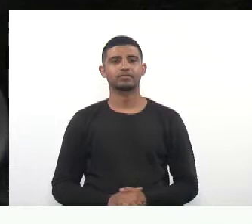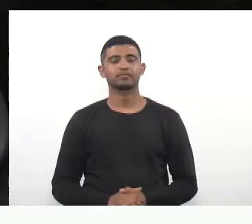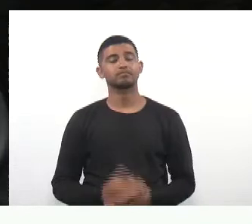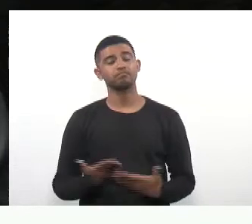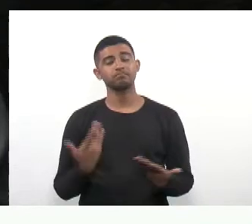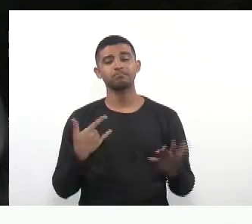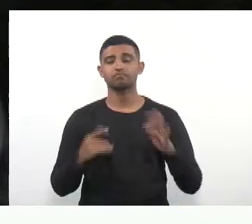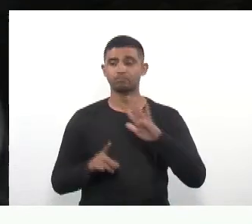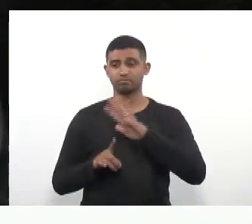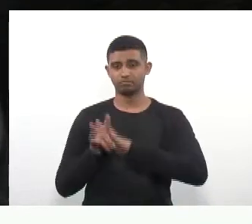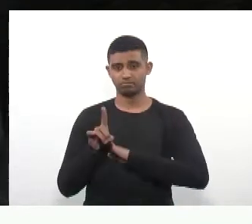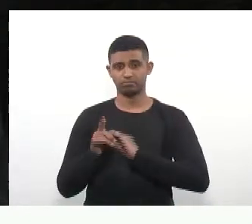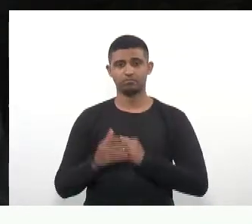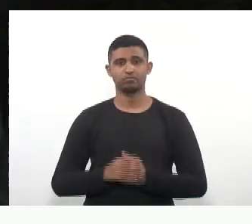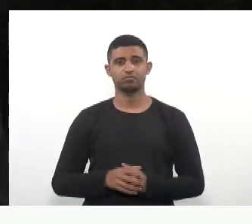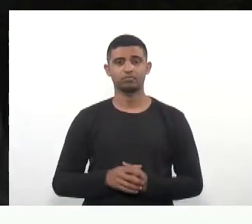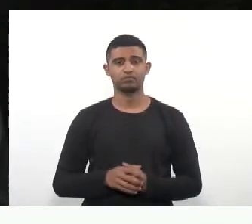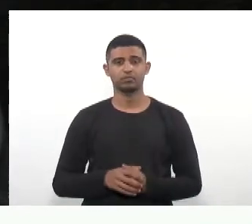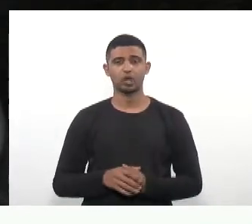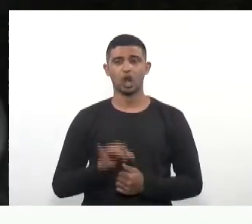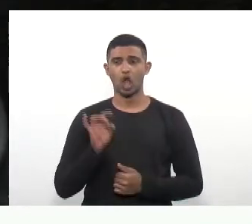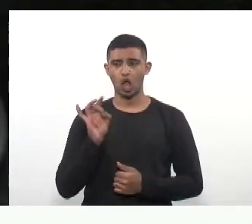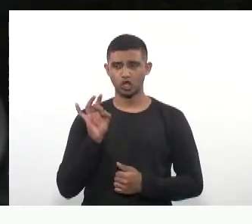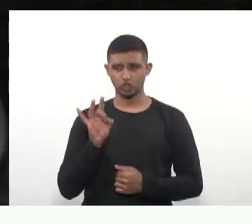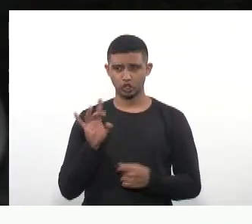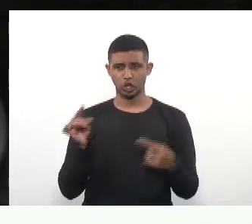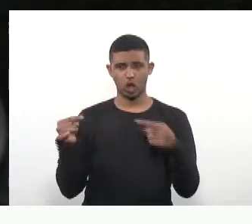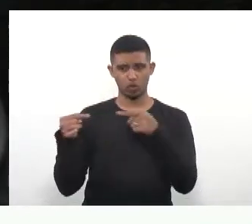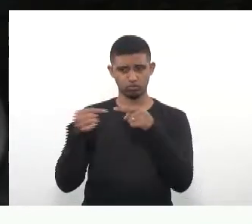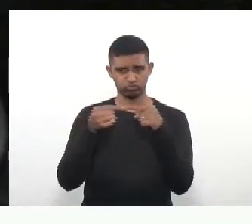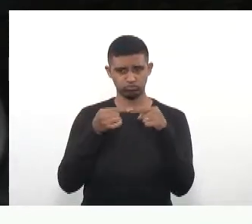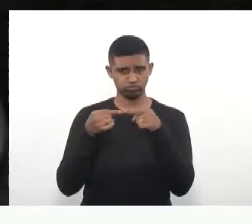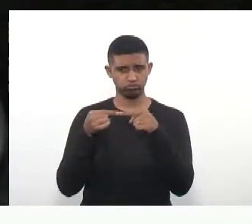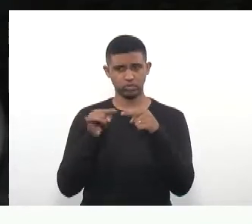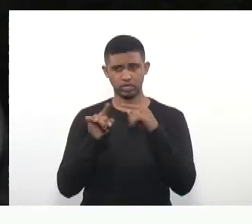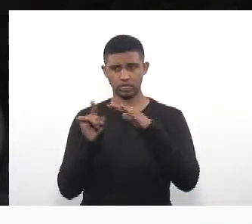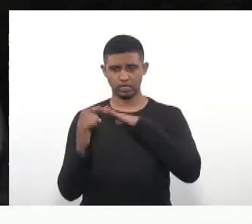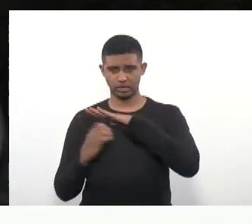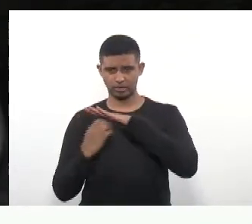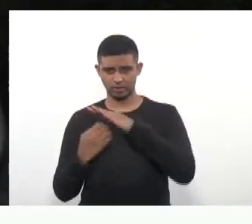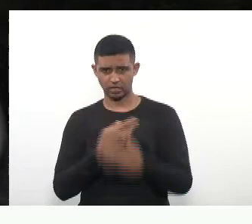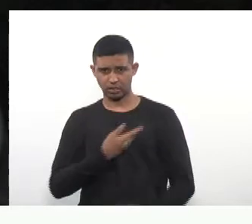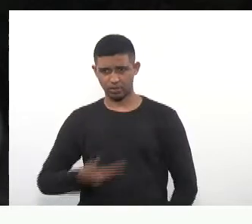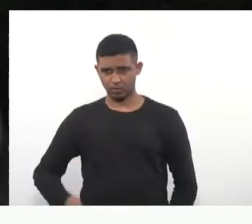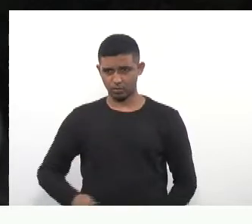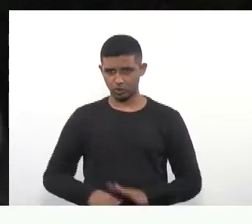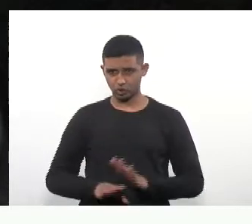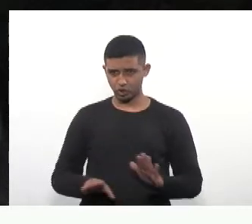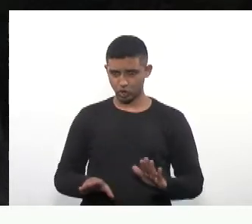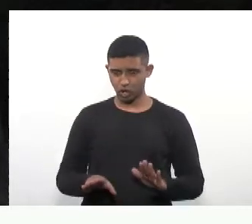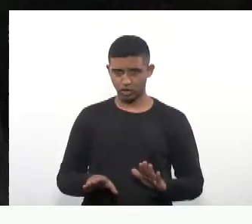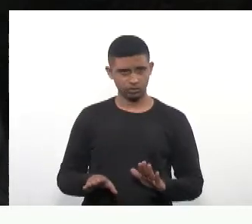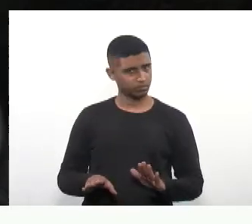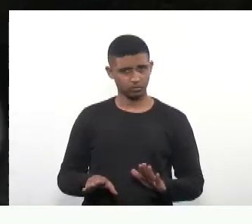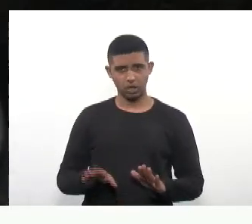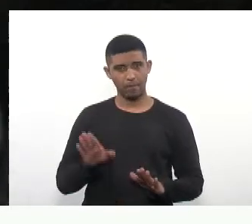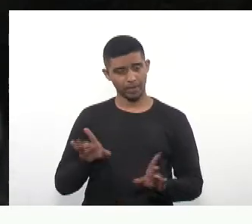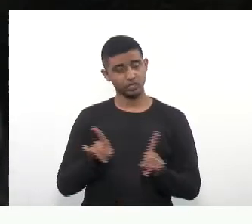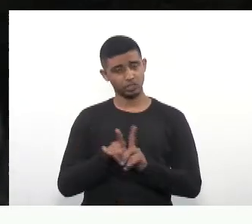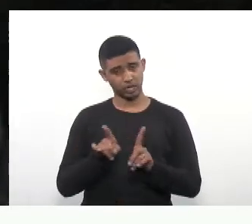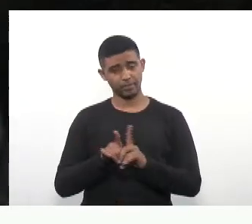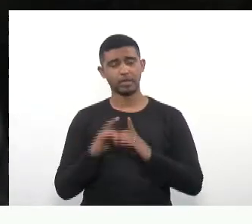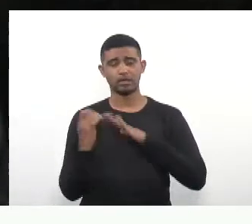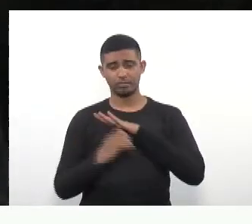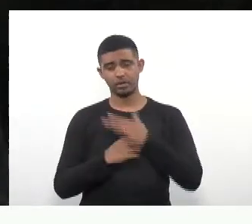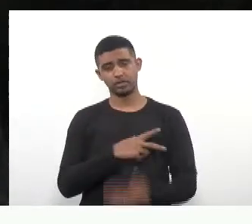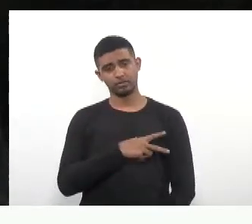eu lhe pergunto, isso não só vale às empresas públicas, no caso da SEDAI, mas também às